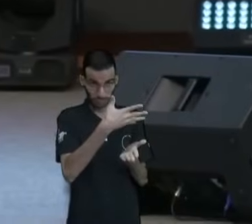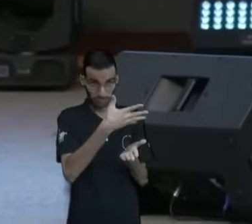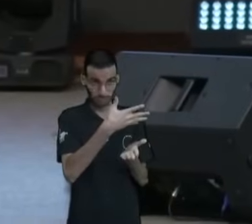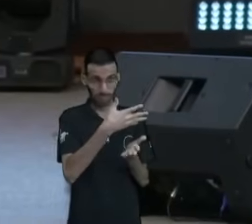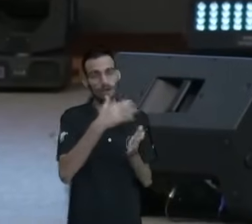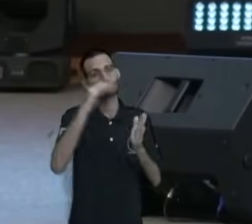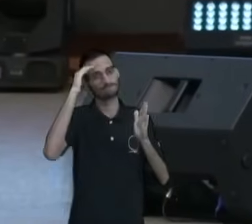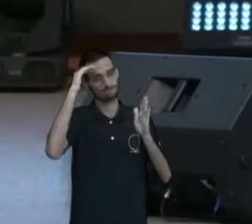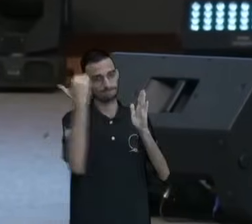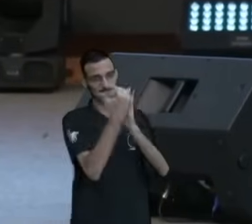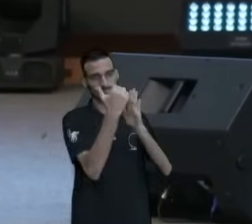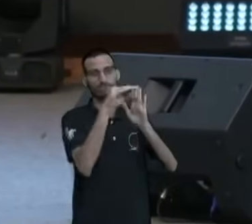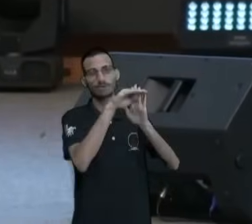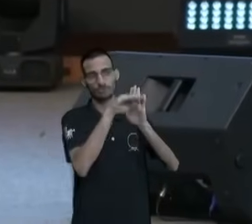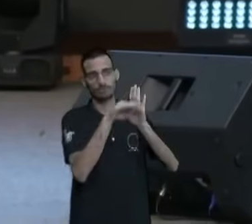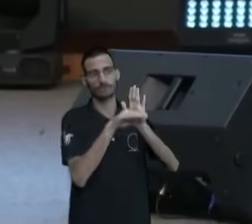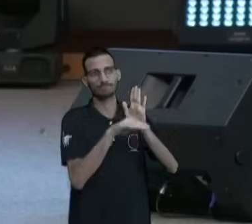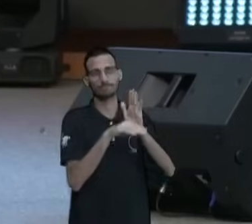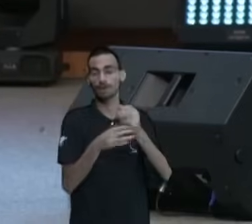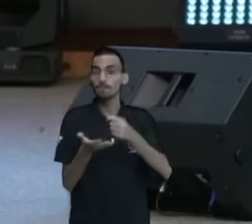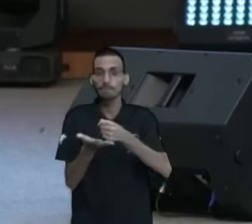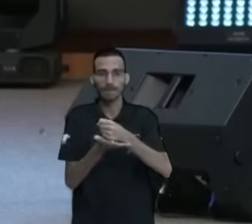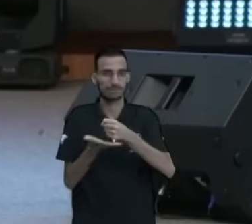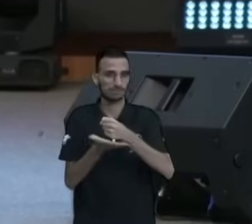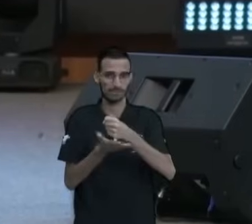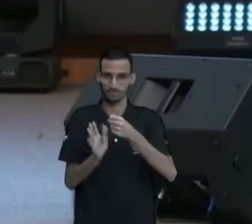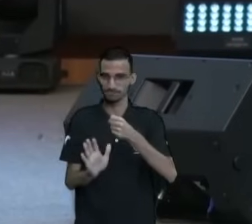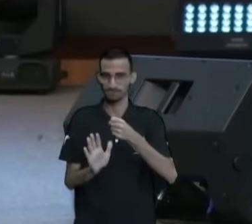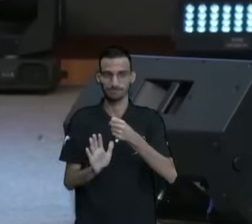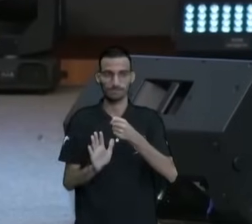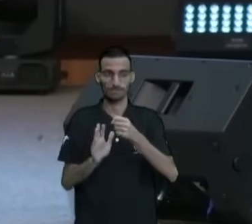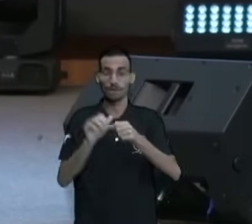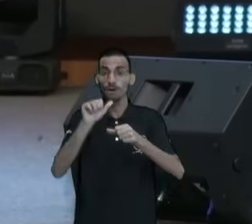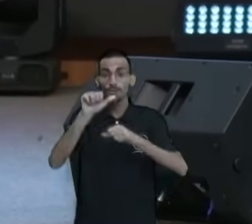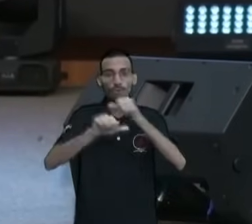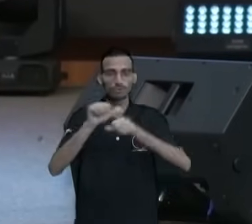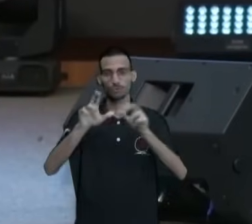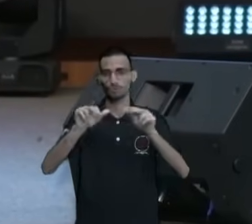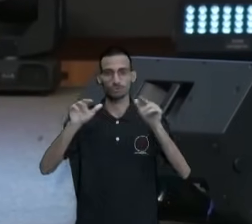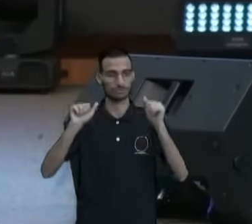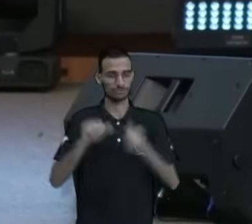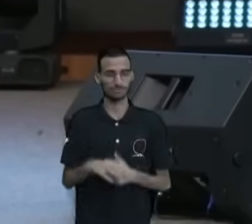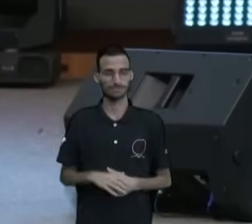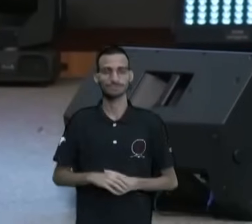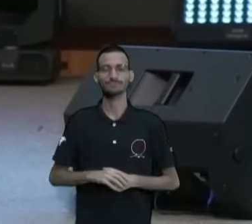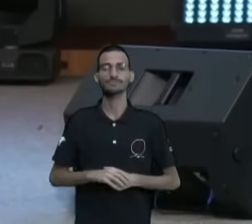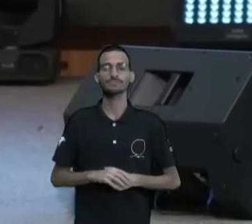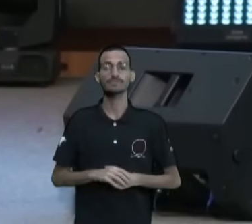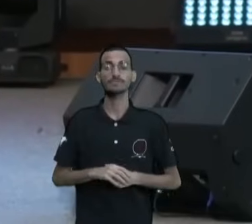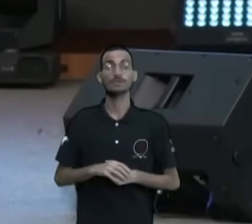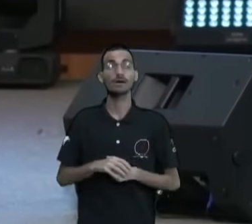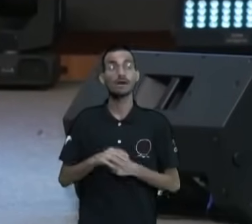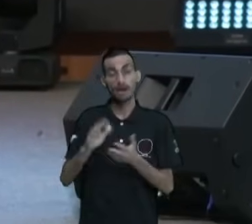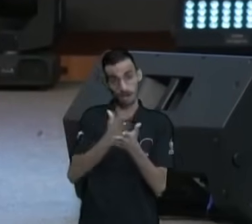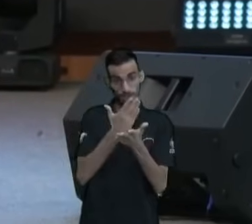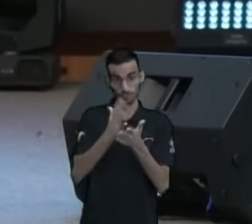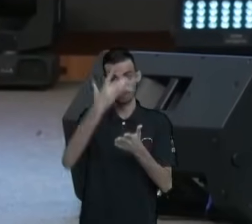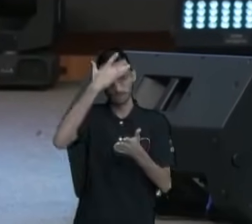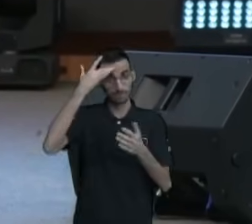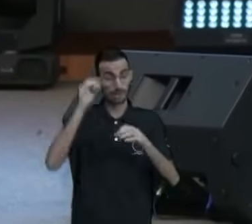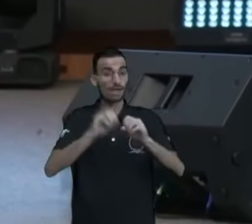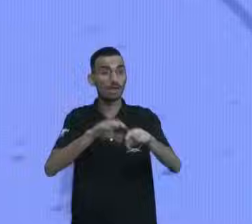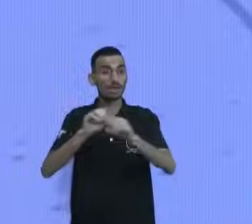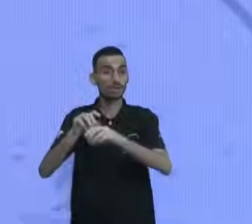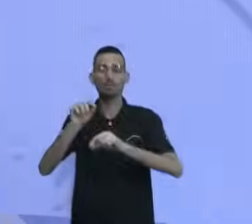ponto de partida pra gente poder entender aí vamos ver o que que alguns estão ensinando vamos ver aqui alguns erros